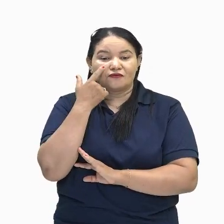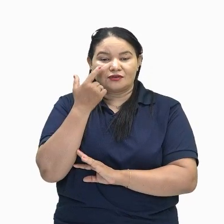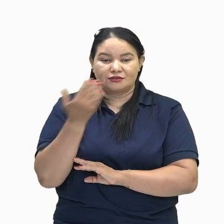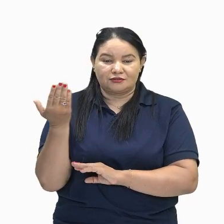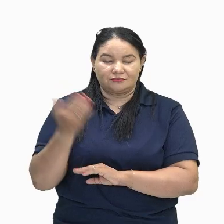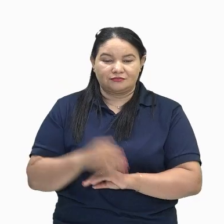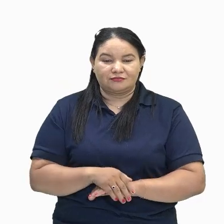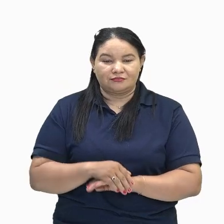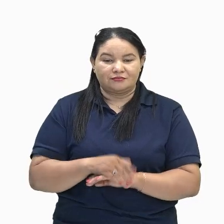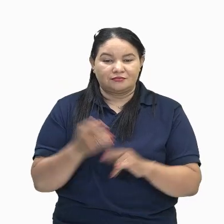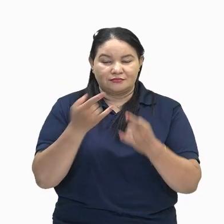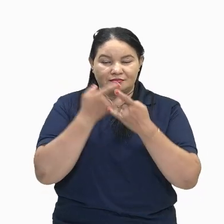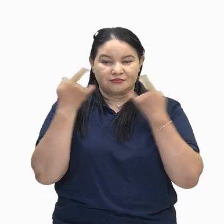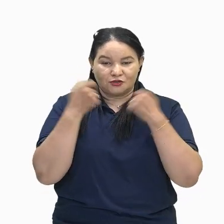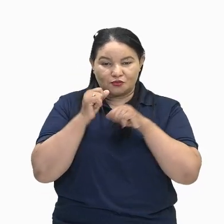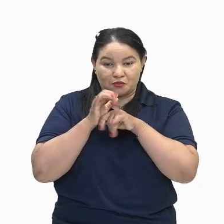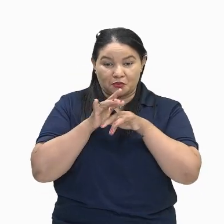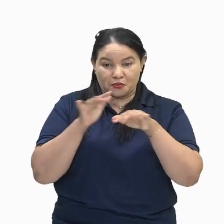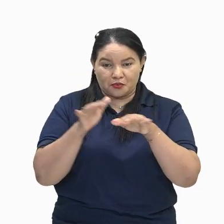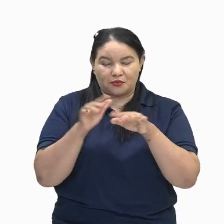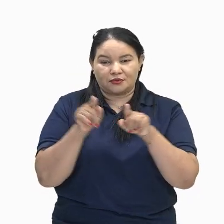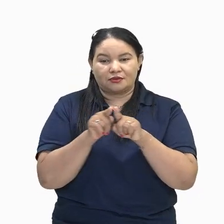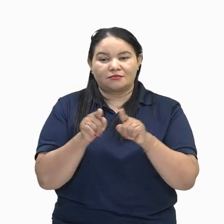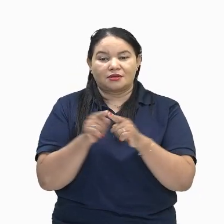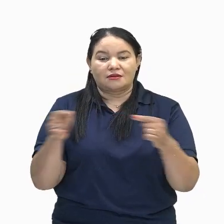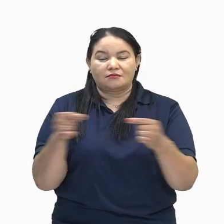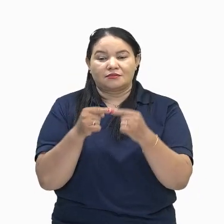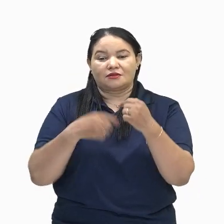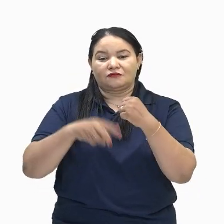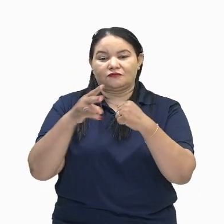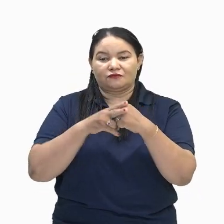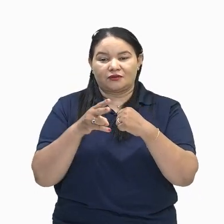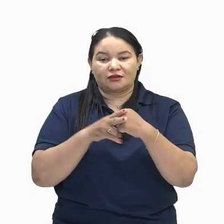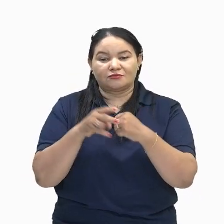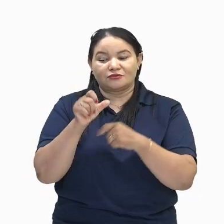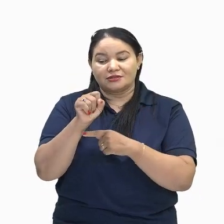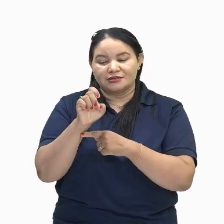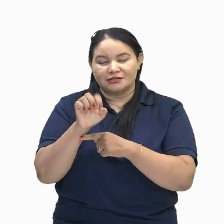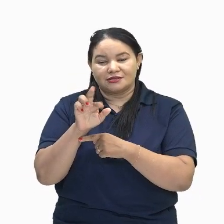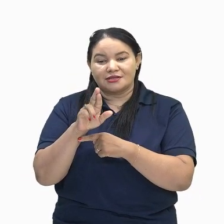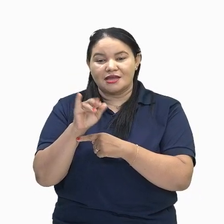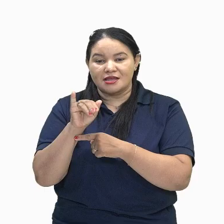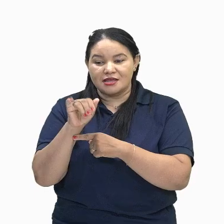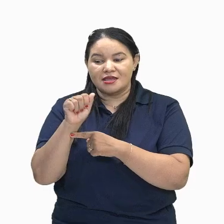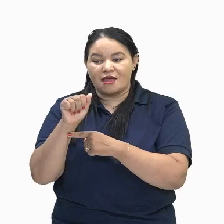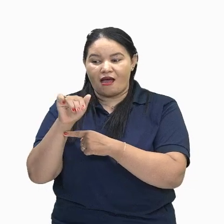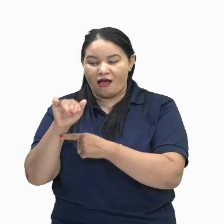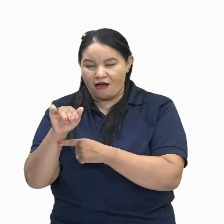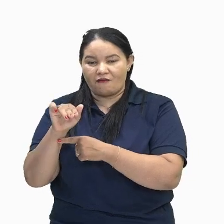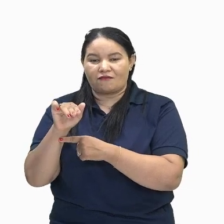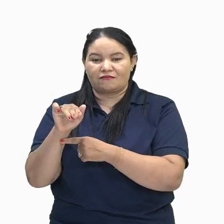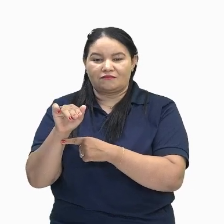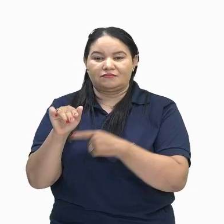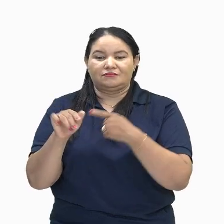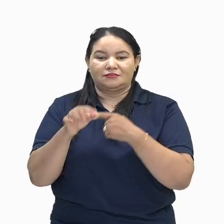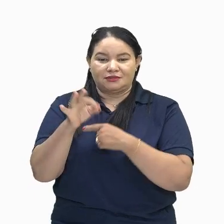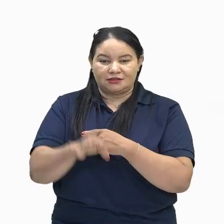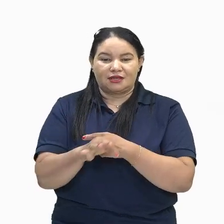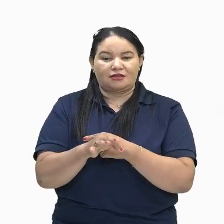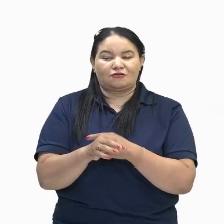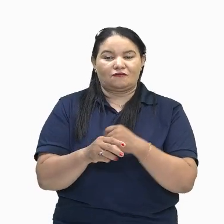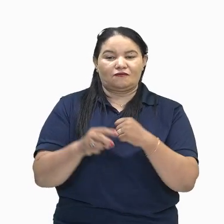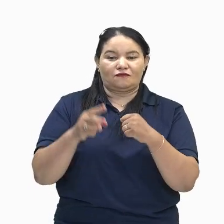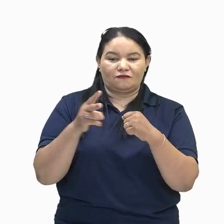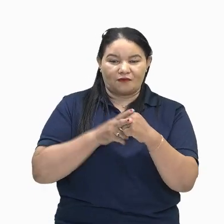máscaras contaminadas, o sujeito da minha oração, que corresponde à terceira pessoa do plural, determina a forma como o verbo